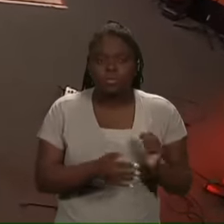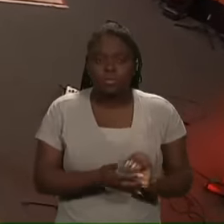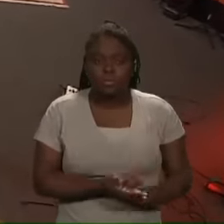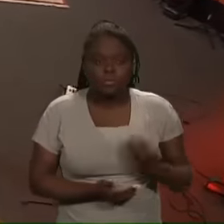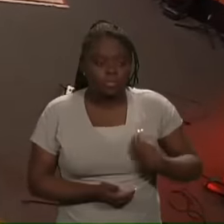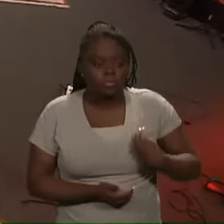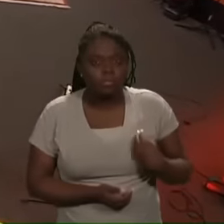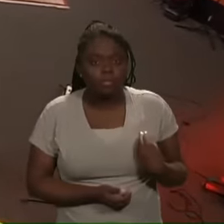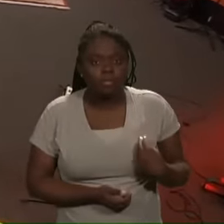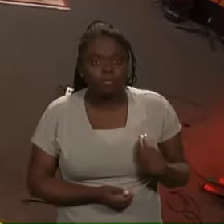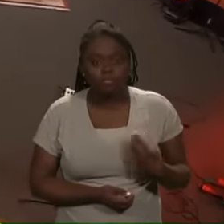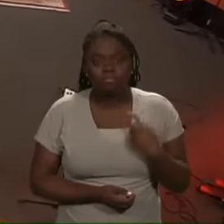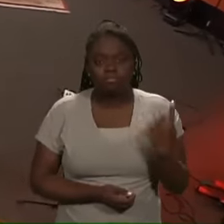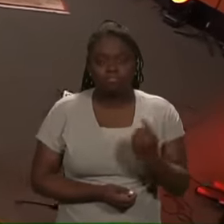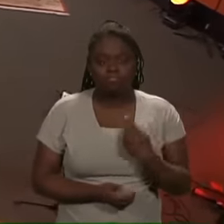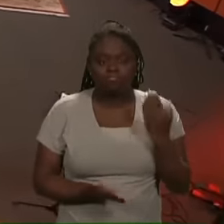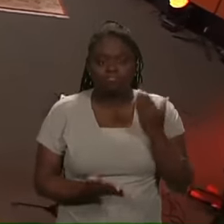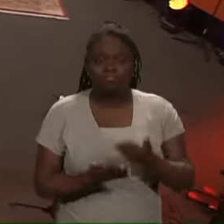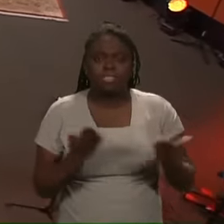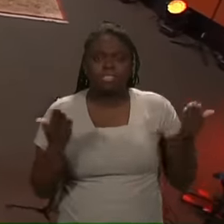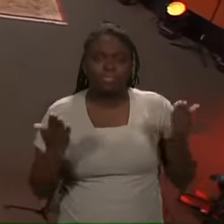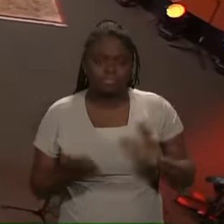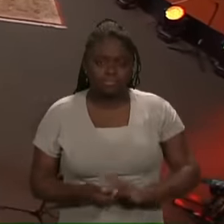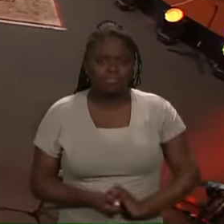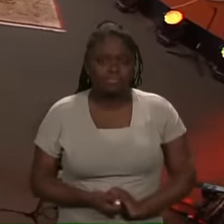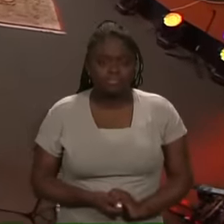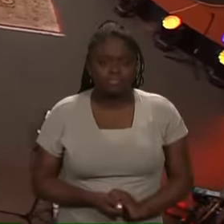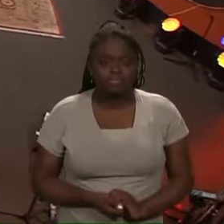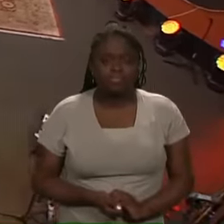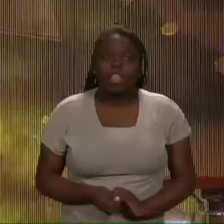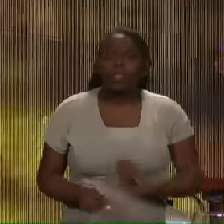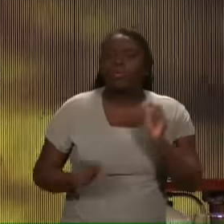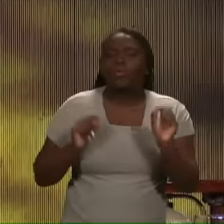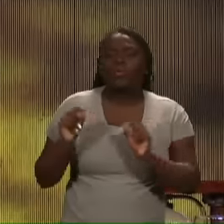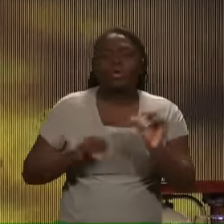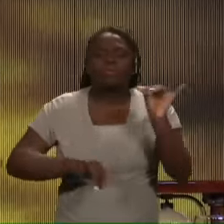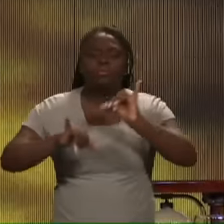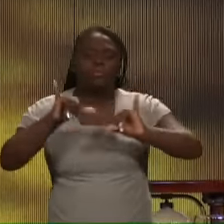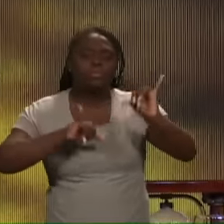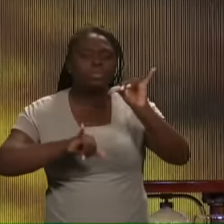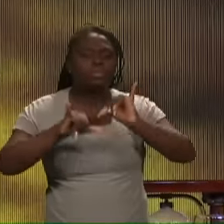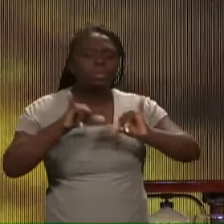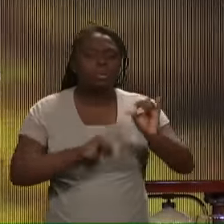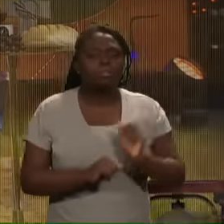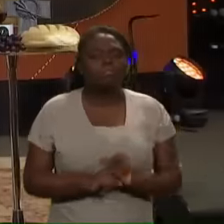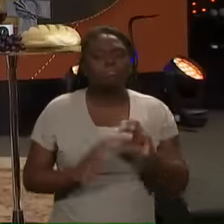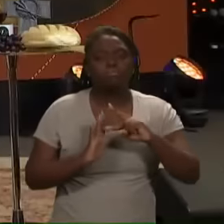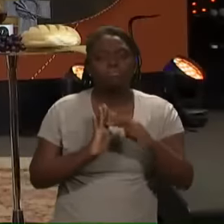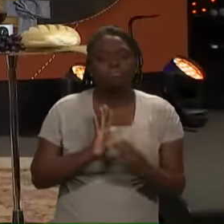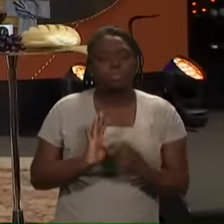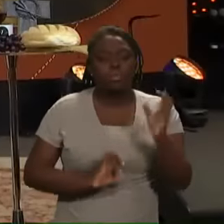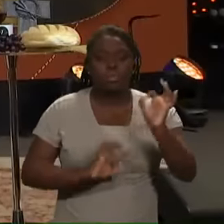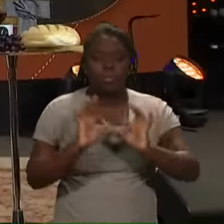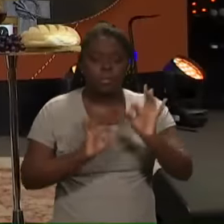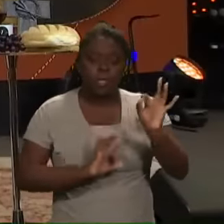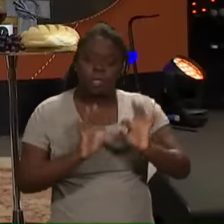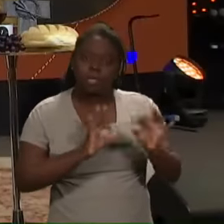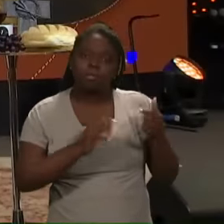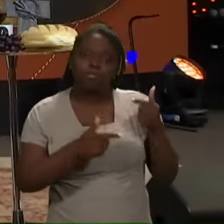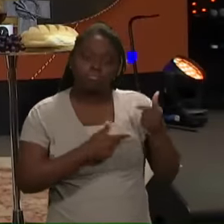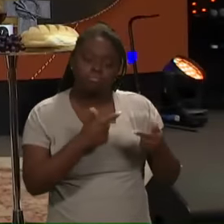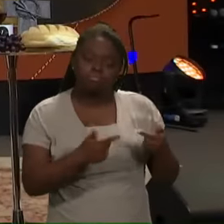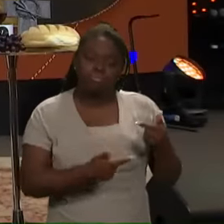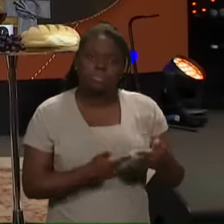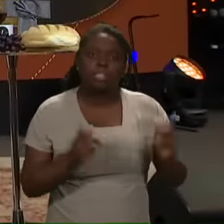vivenciá-la, nós vamos nos perder de uma forma muito intensa. O que é unção? É essa preparação para o serviço,